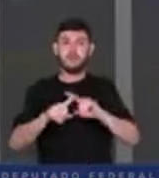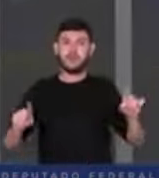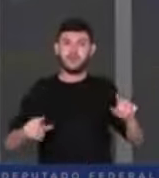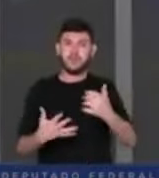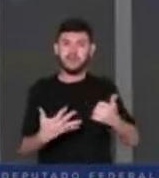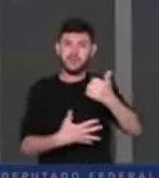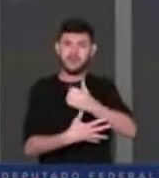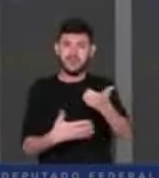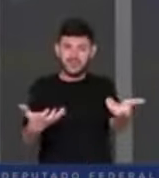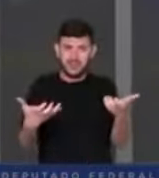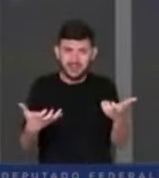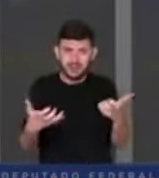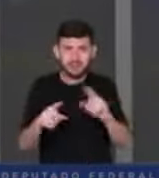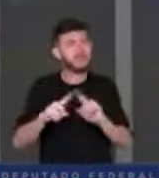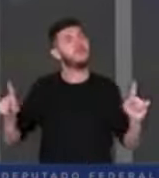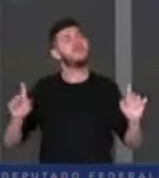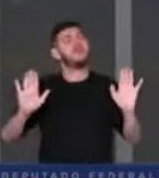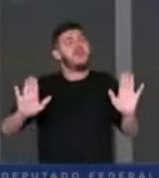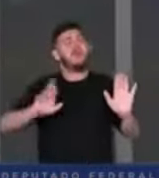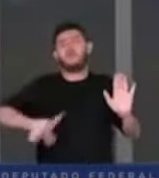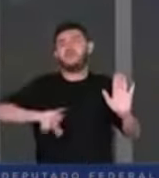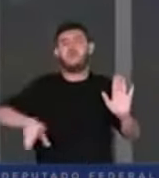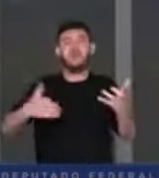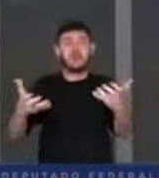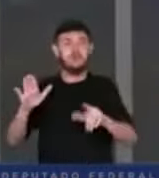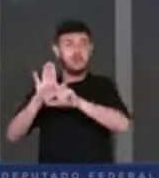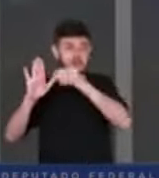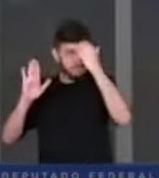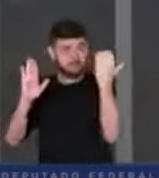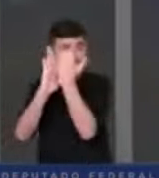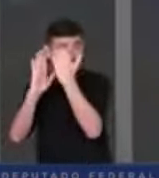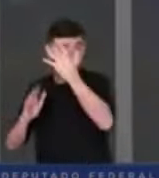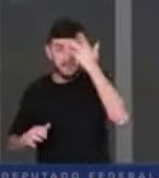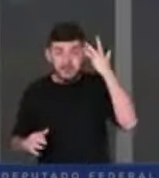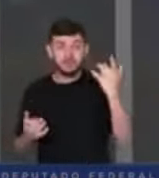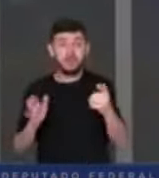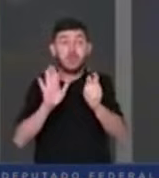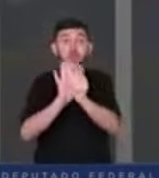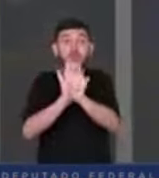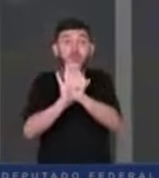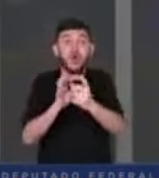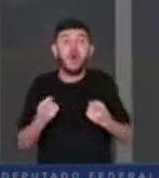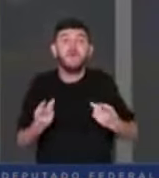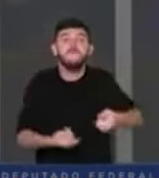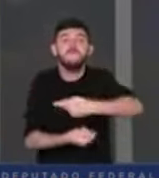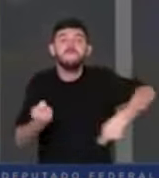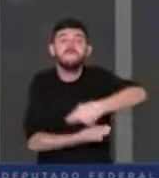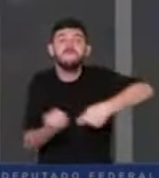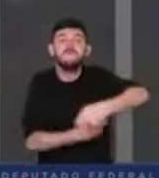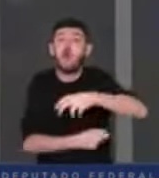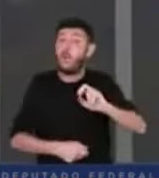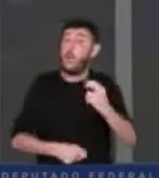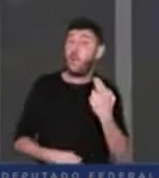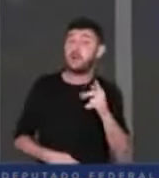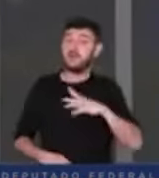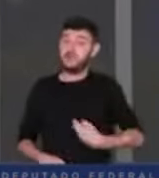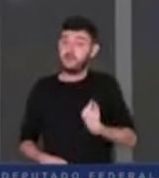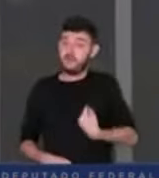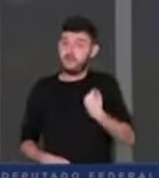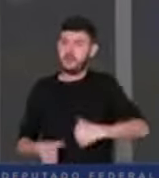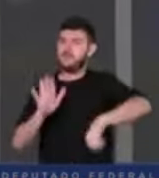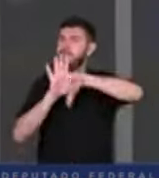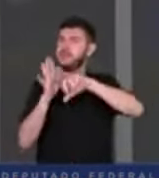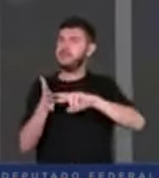queremos é a aplicação da lei. Essas pessoas, certamente, se estivessem traficando drogas, ou talvez até praticado um crime de